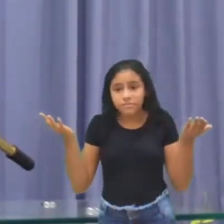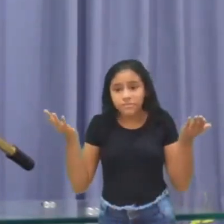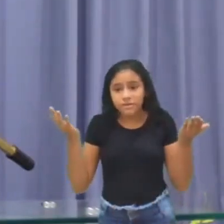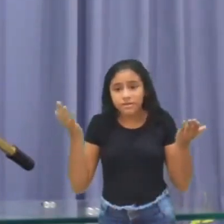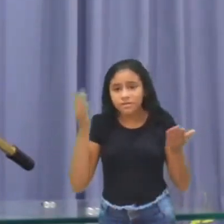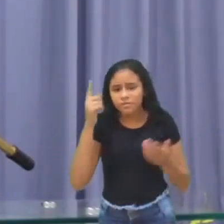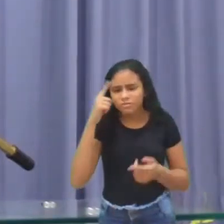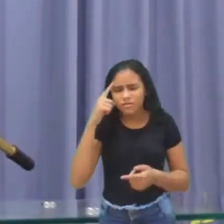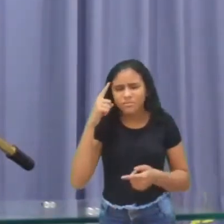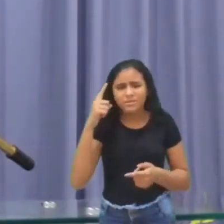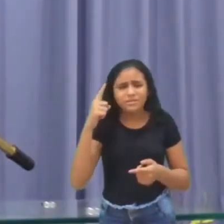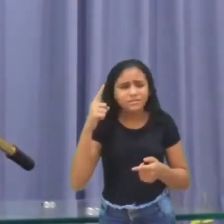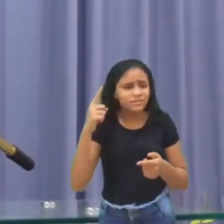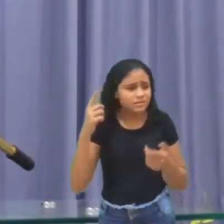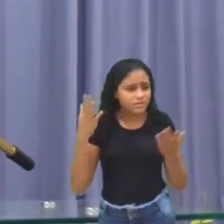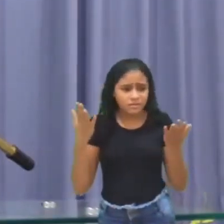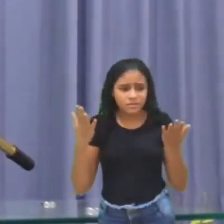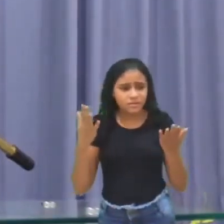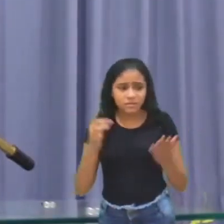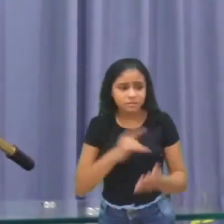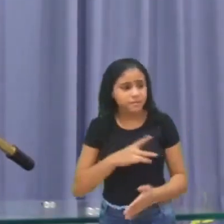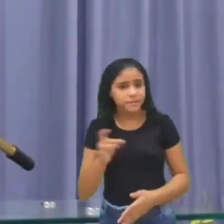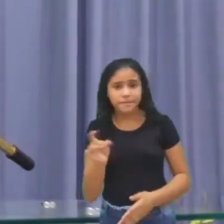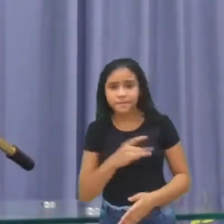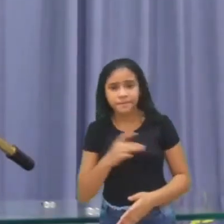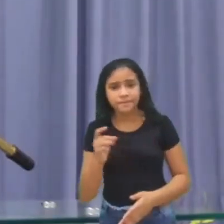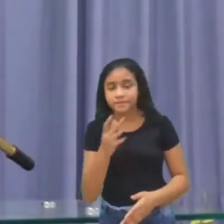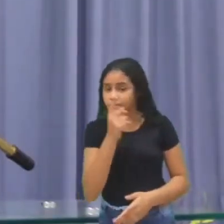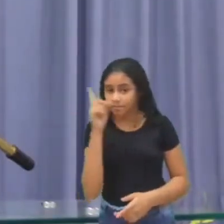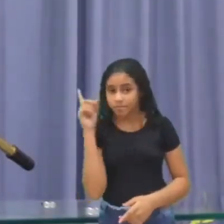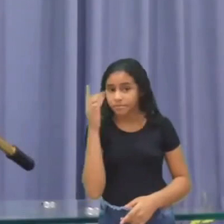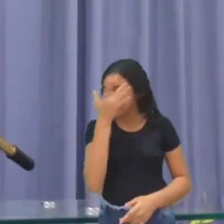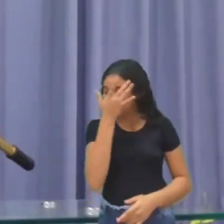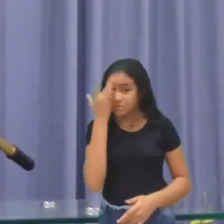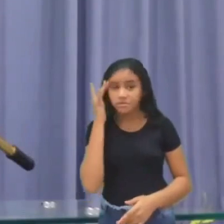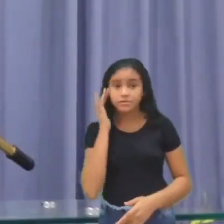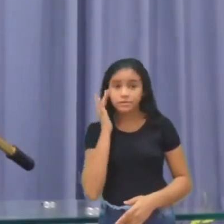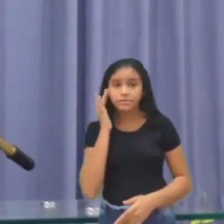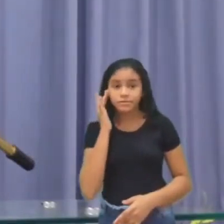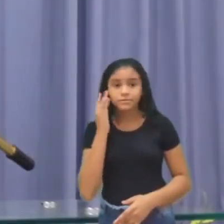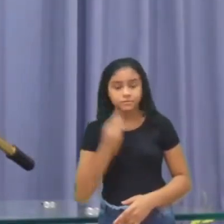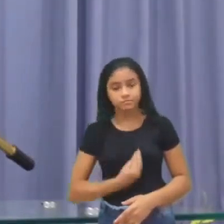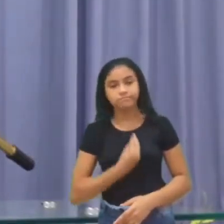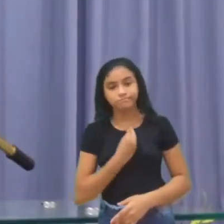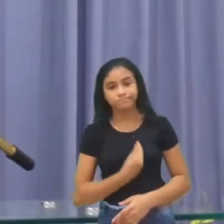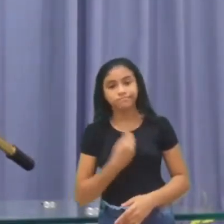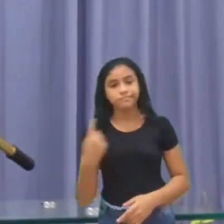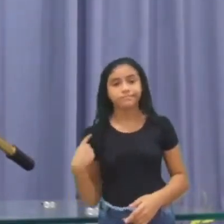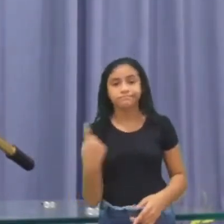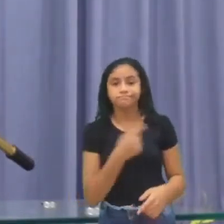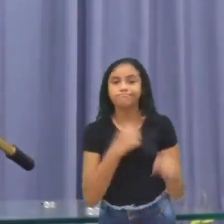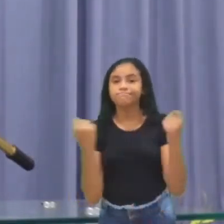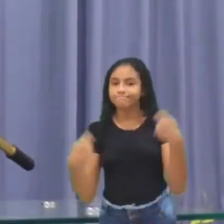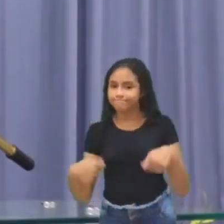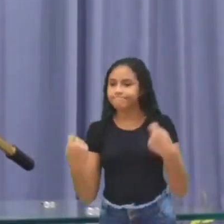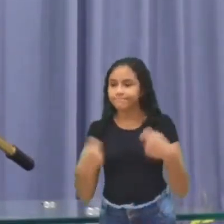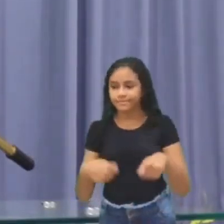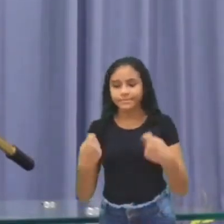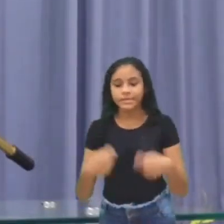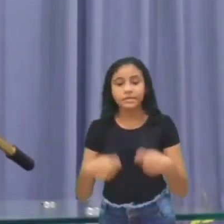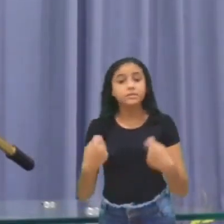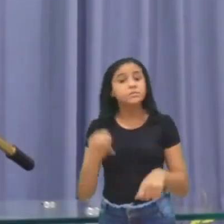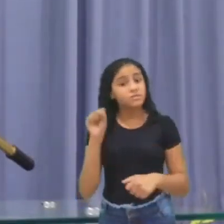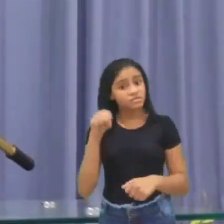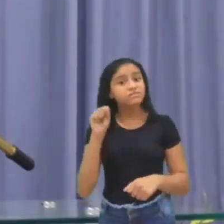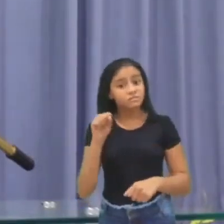grande, como muitas pessoas estão vivendo. Nós precisamos sim ter